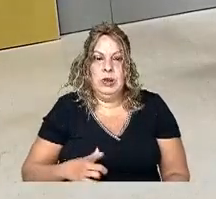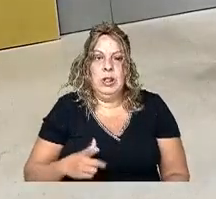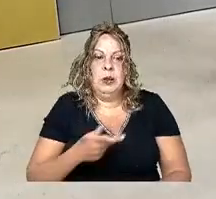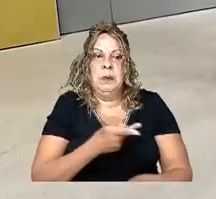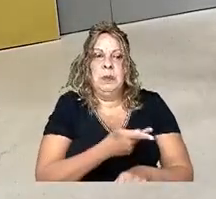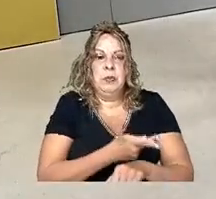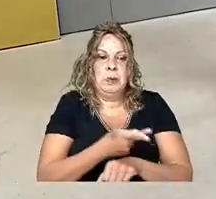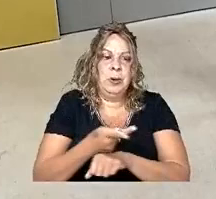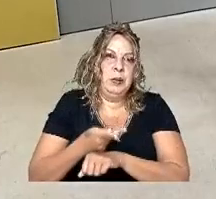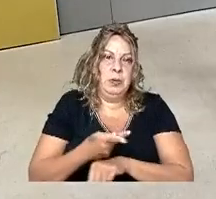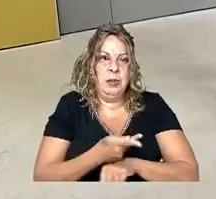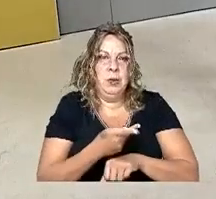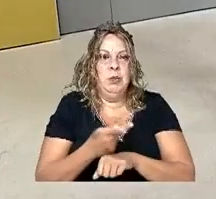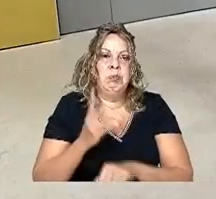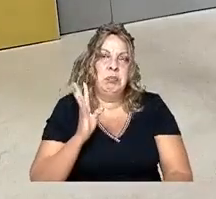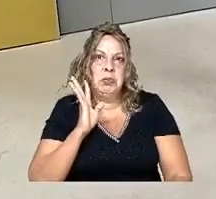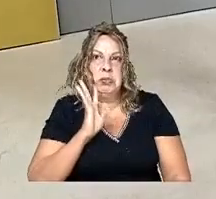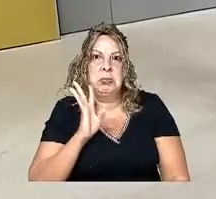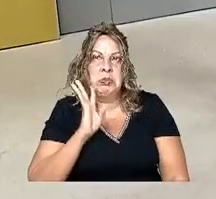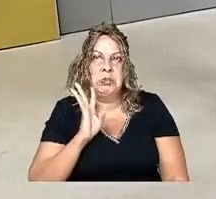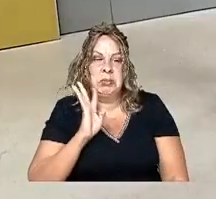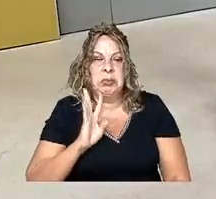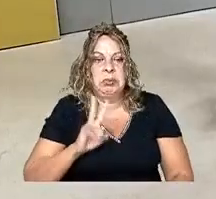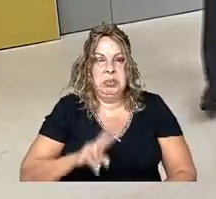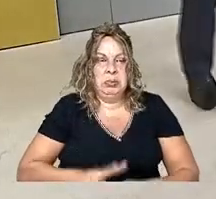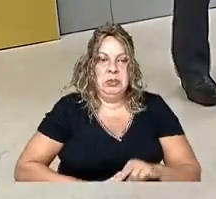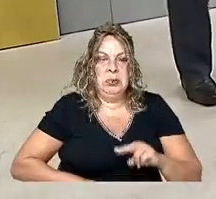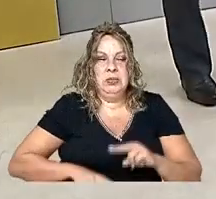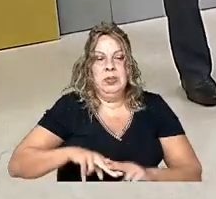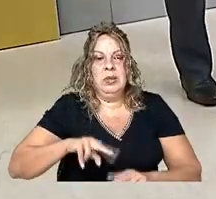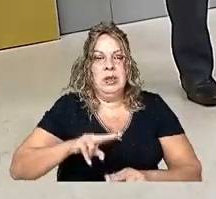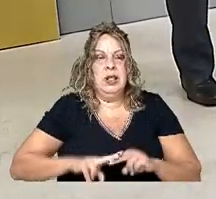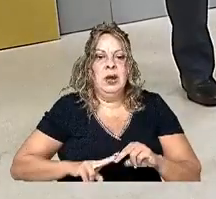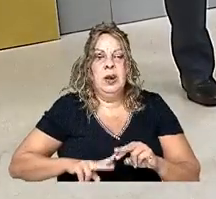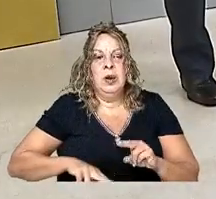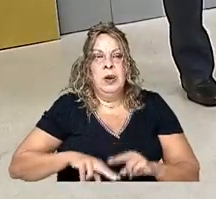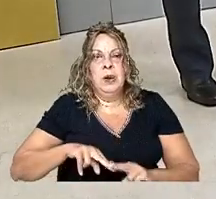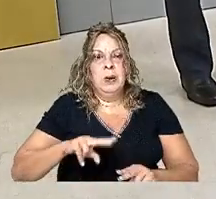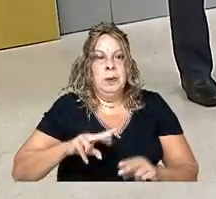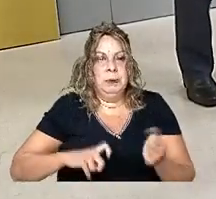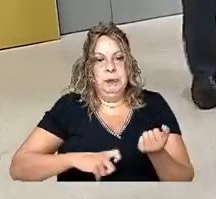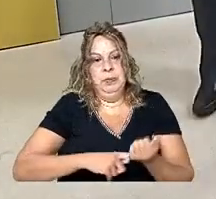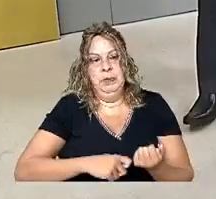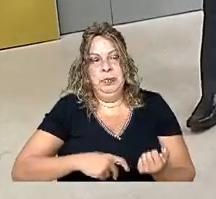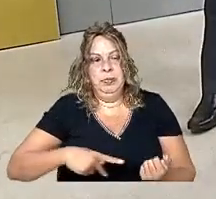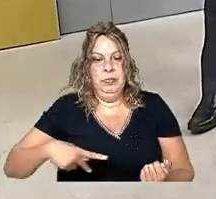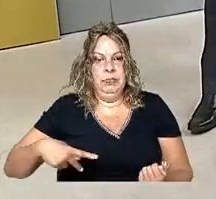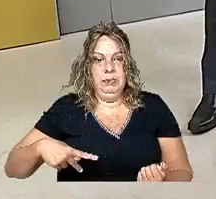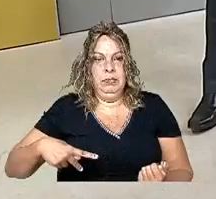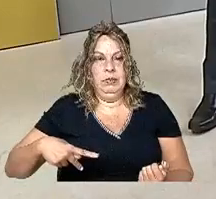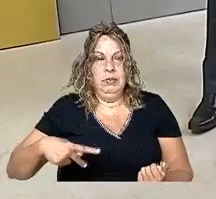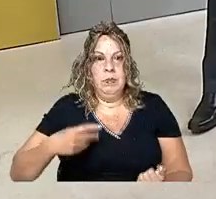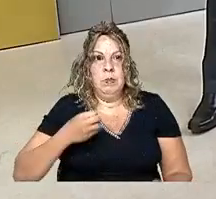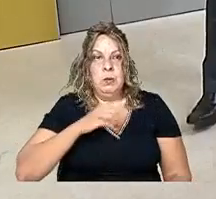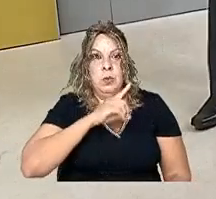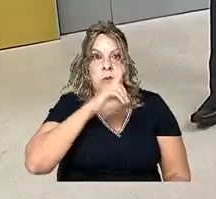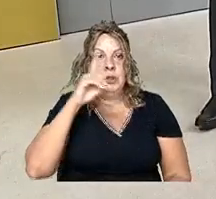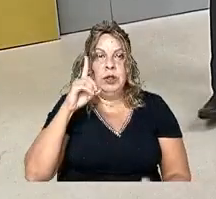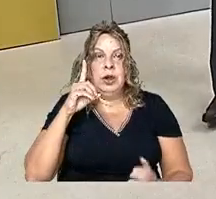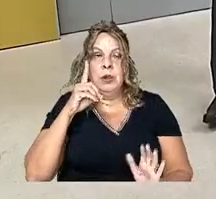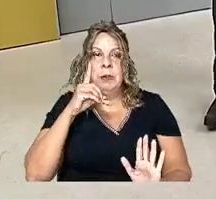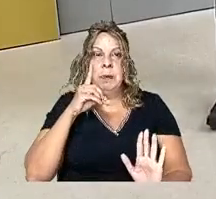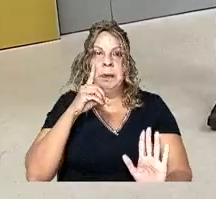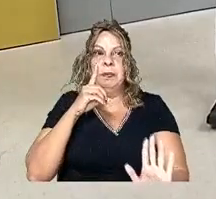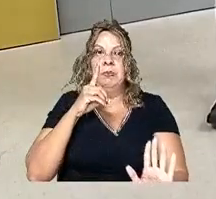premiação super bacana. É o São João Cascar. Pois é, muito bom dia para os nossos espectadores na